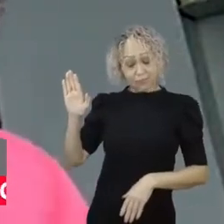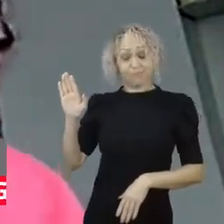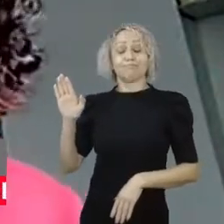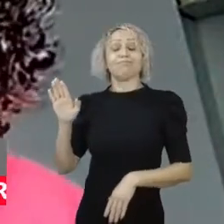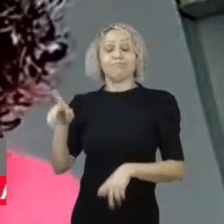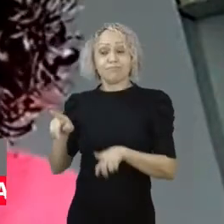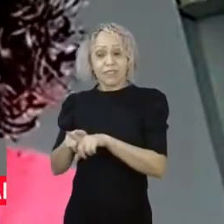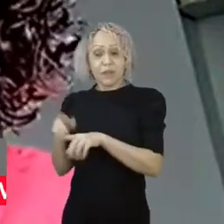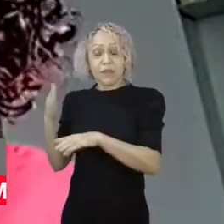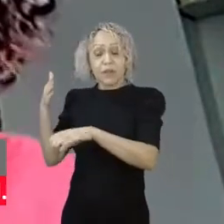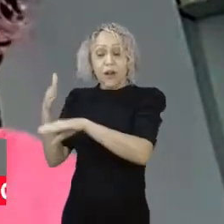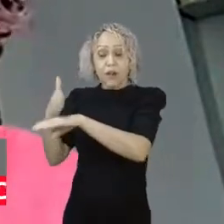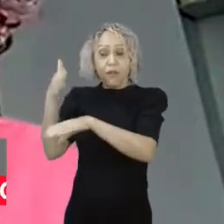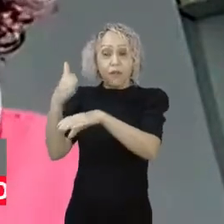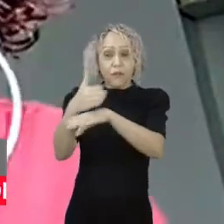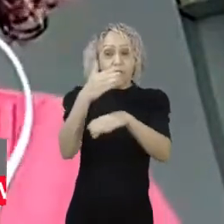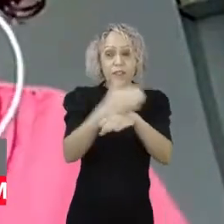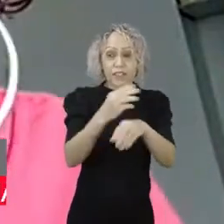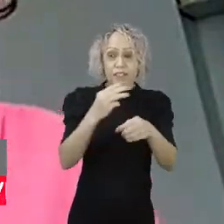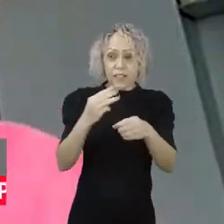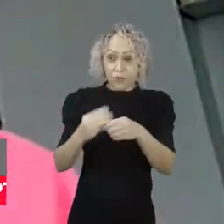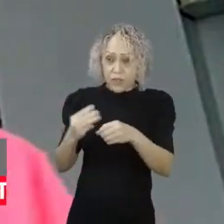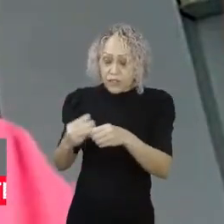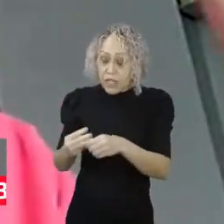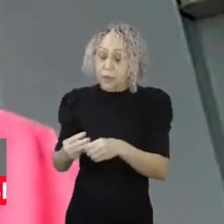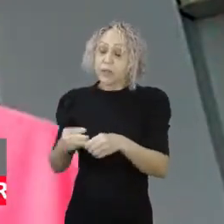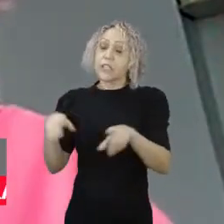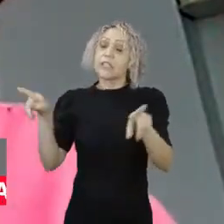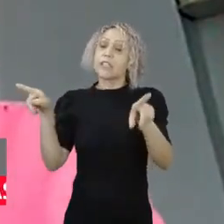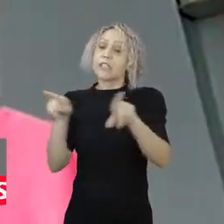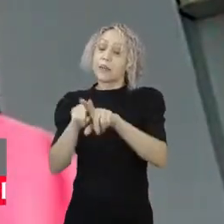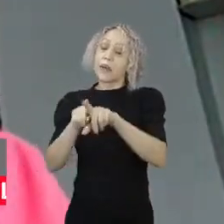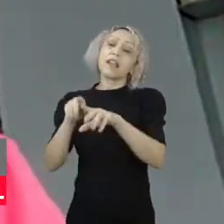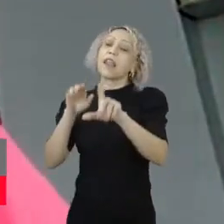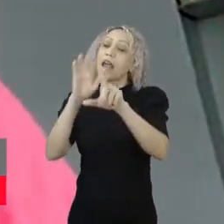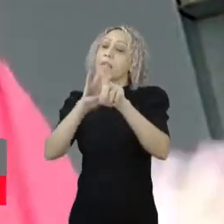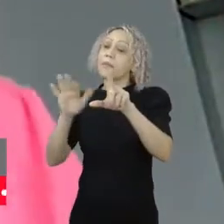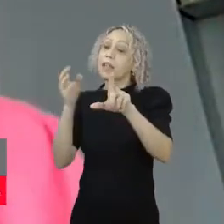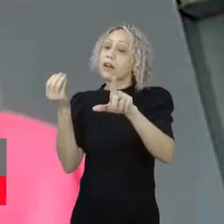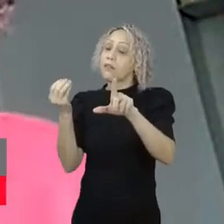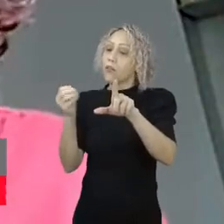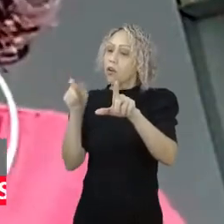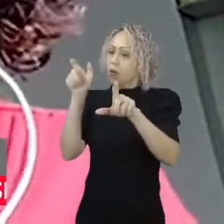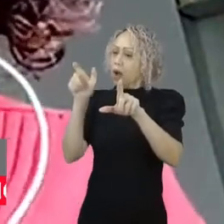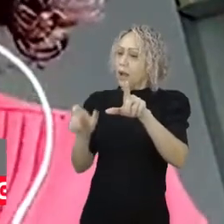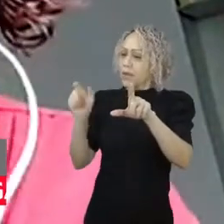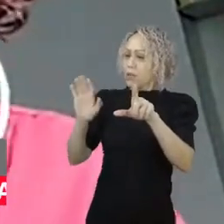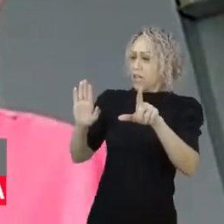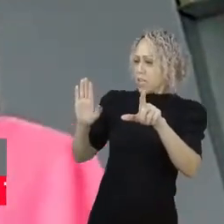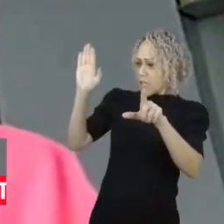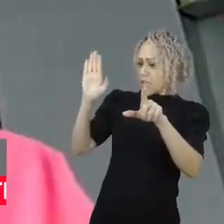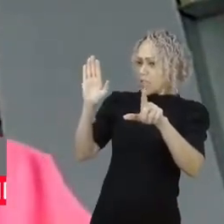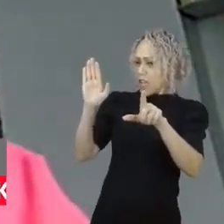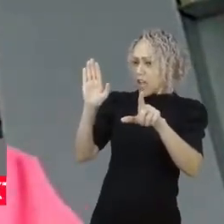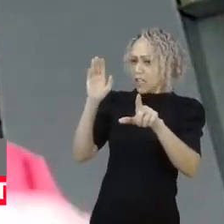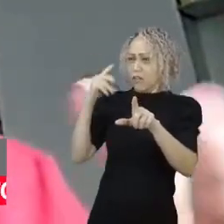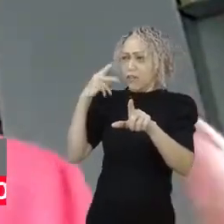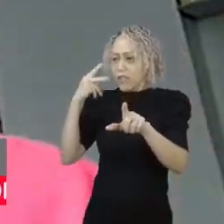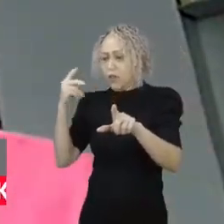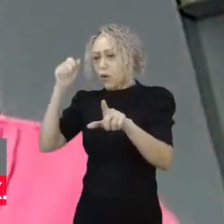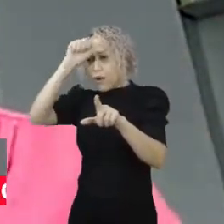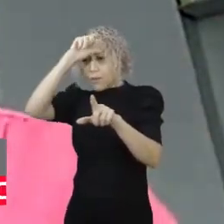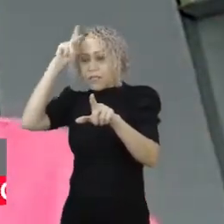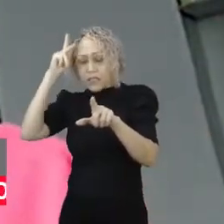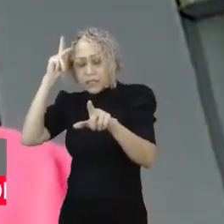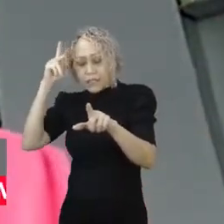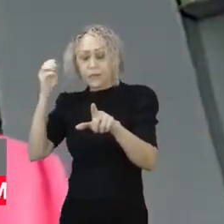o que vocês já planejaram, o que vocês já organizaram, quem vocês já acolheram no diretório